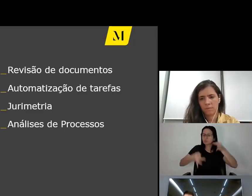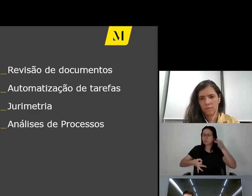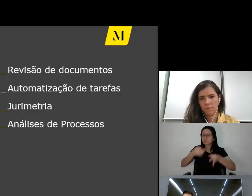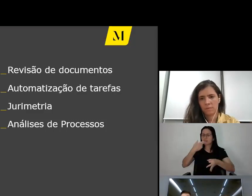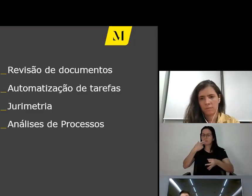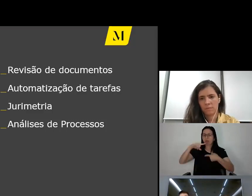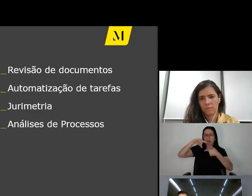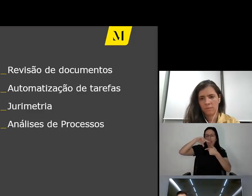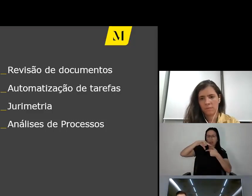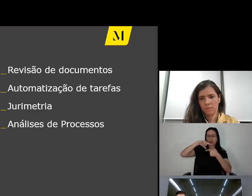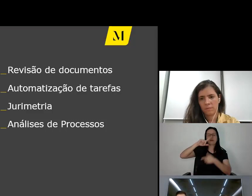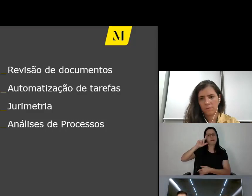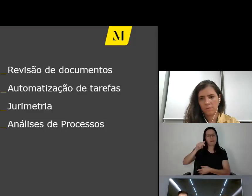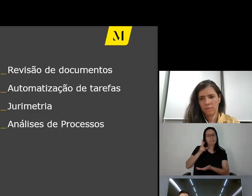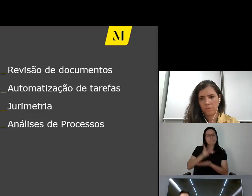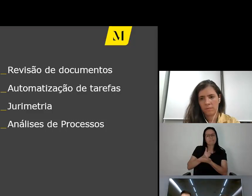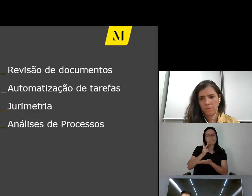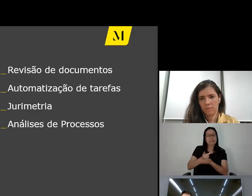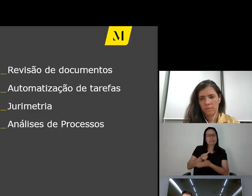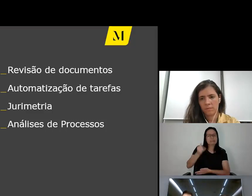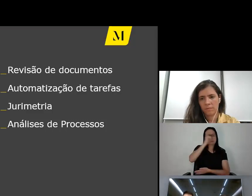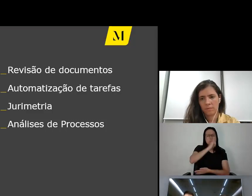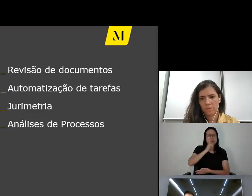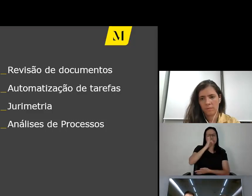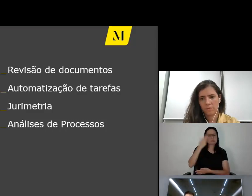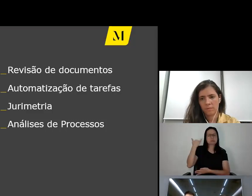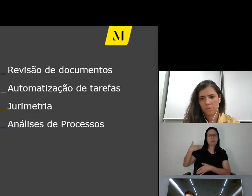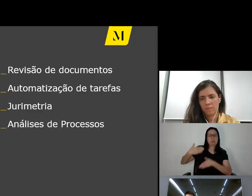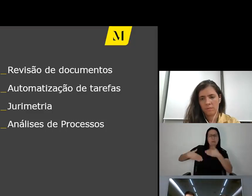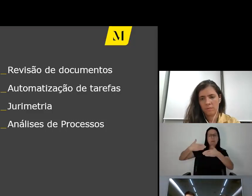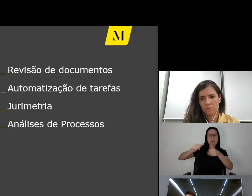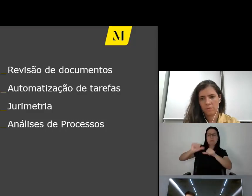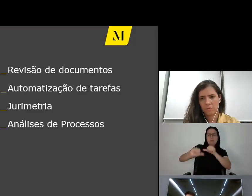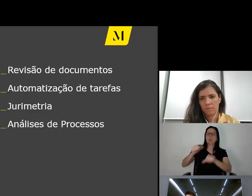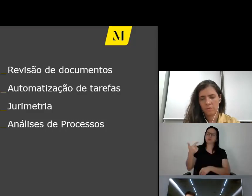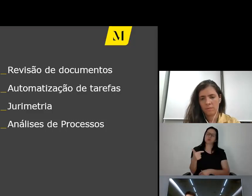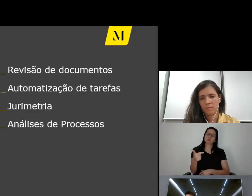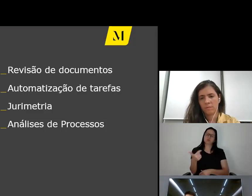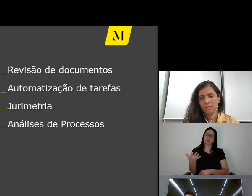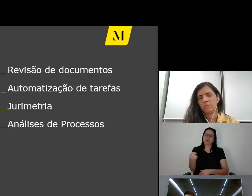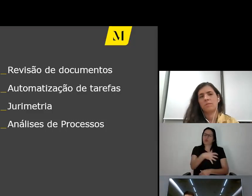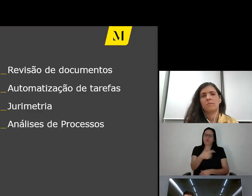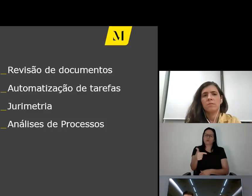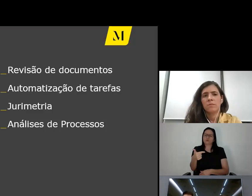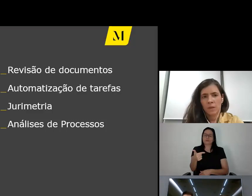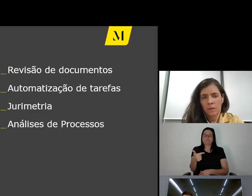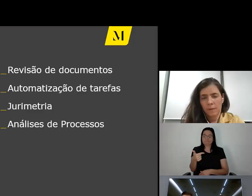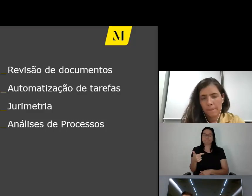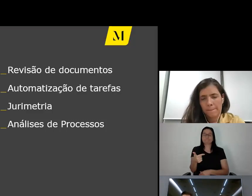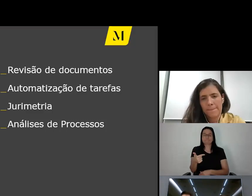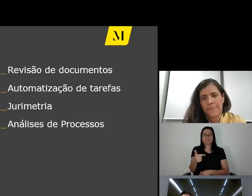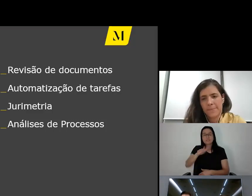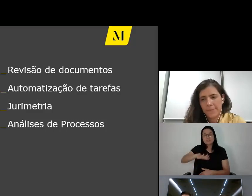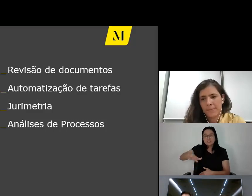muito quadrado, ele é muito antigo, ele nunca acompanha as inovações da sociedade, e existe um mercado, existe uma